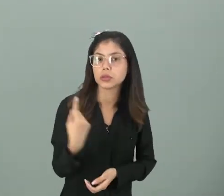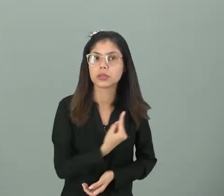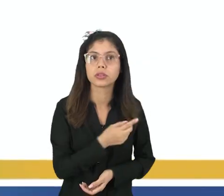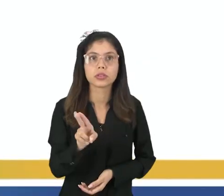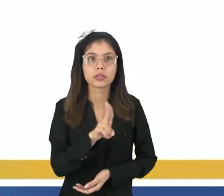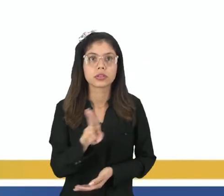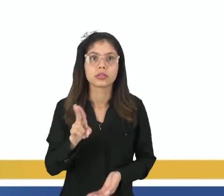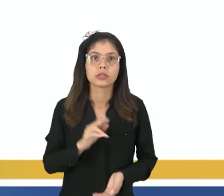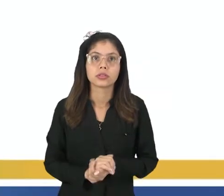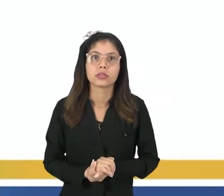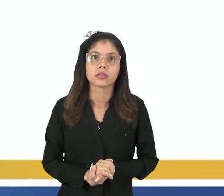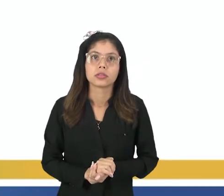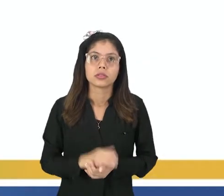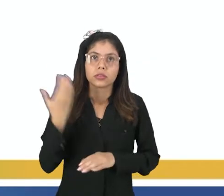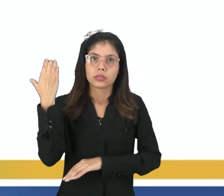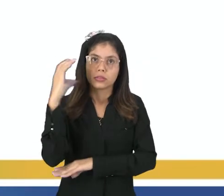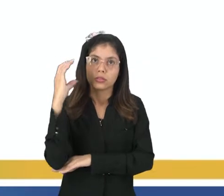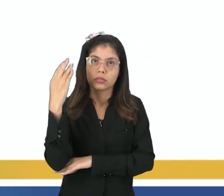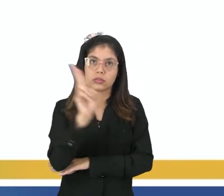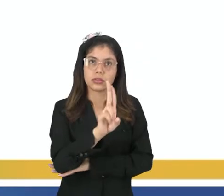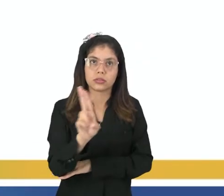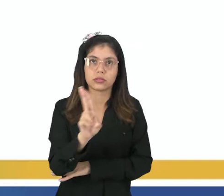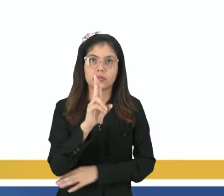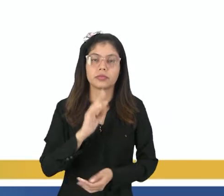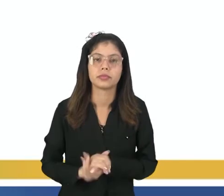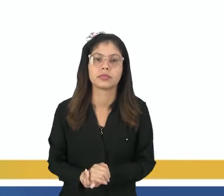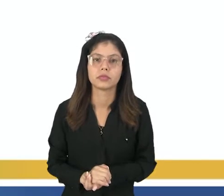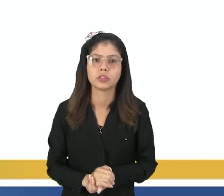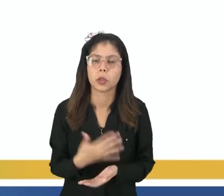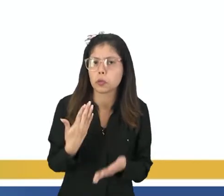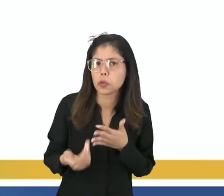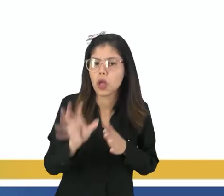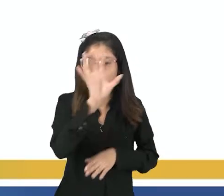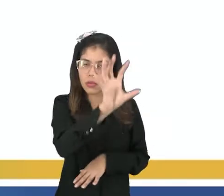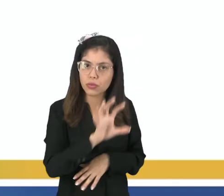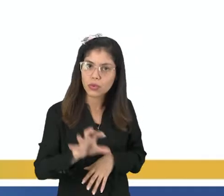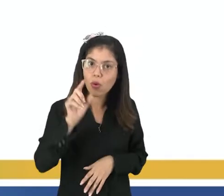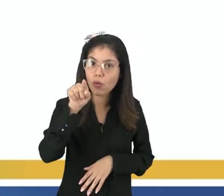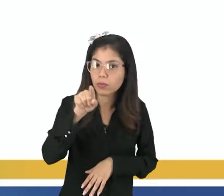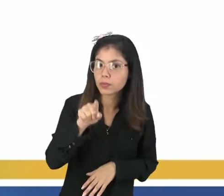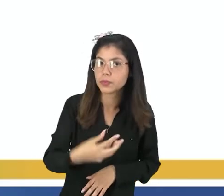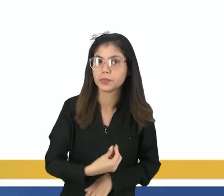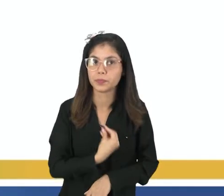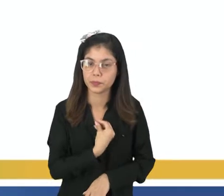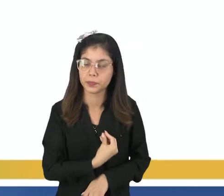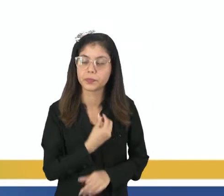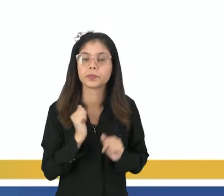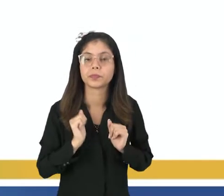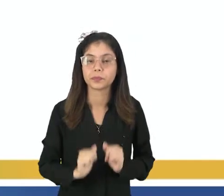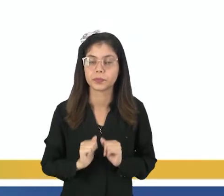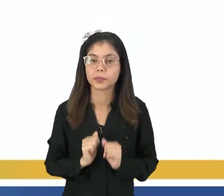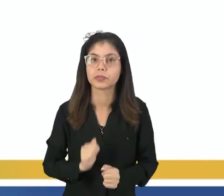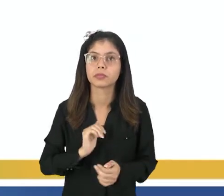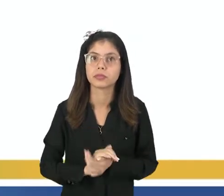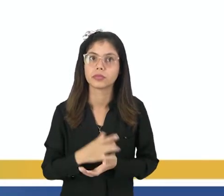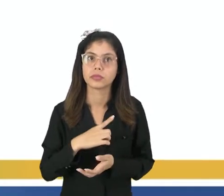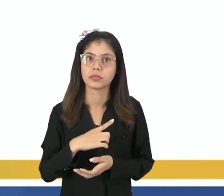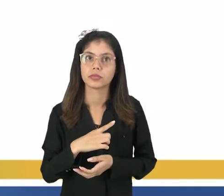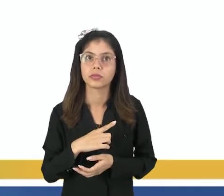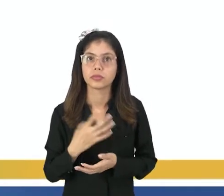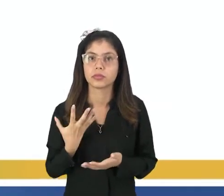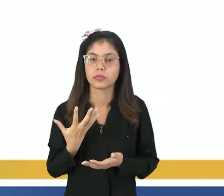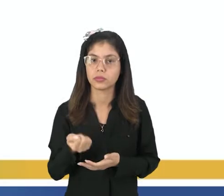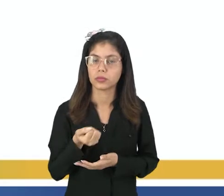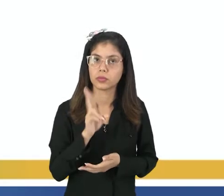chama de nomenclatura científica. Ou seja, dependendo da região onde você está, né? Pode ser que determinado